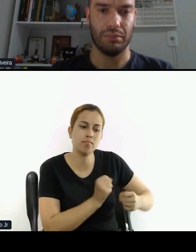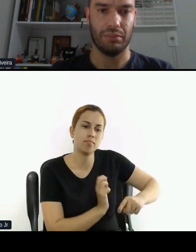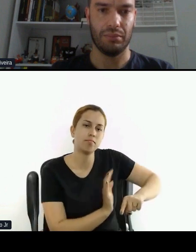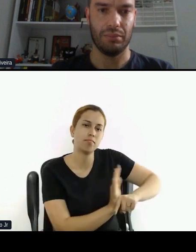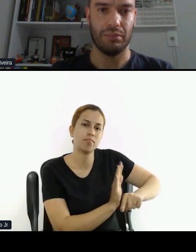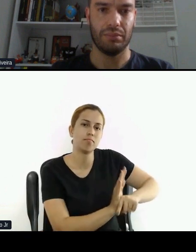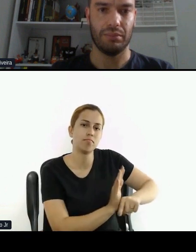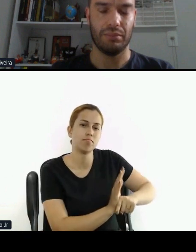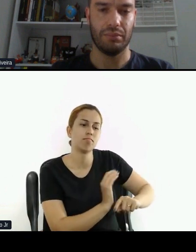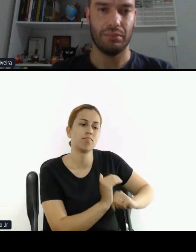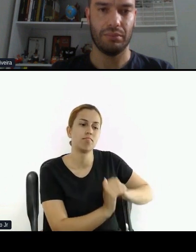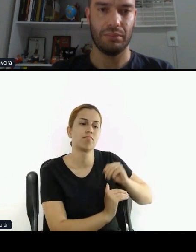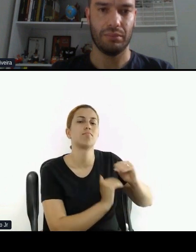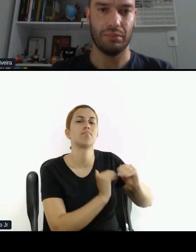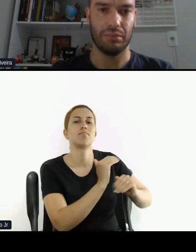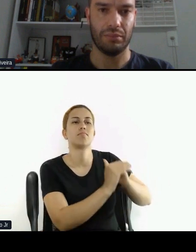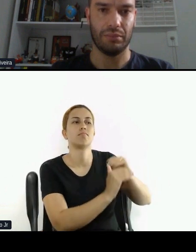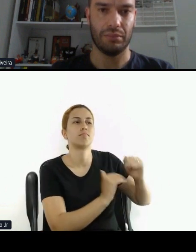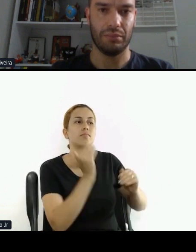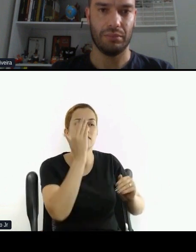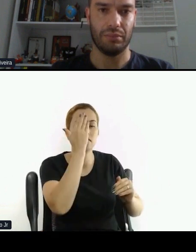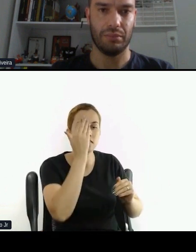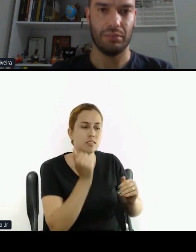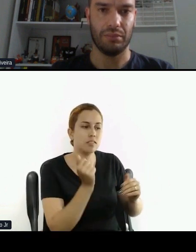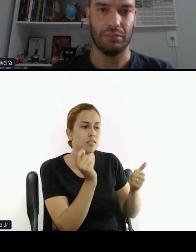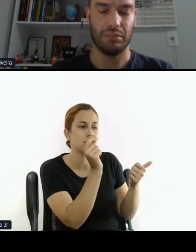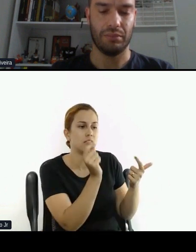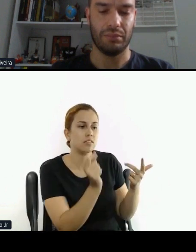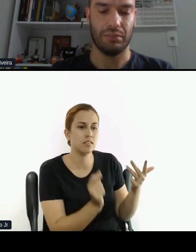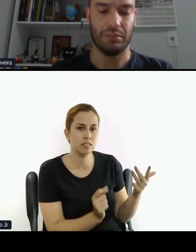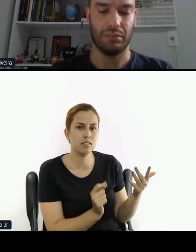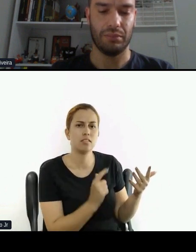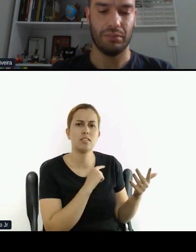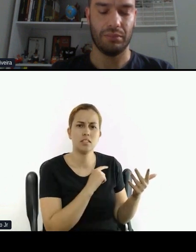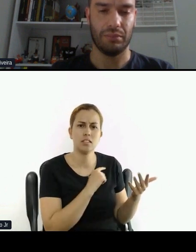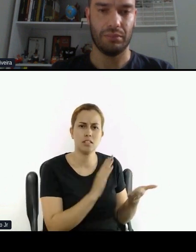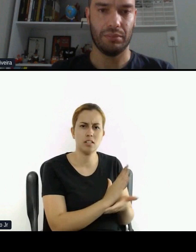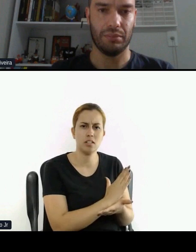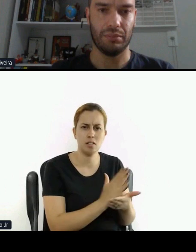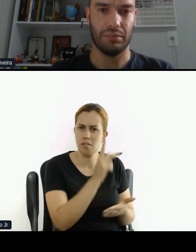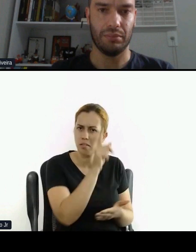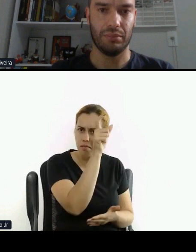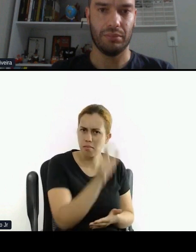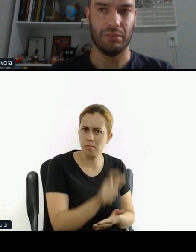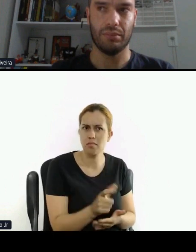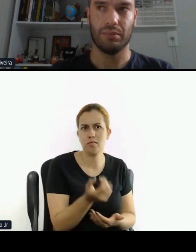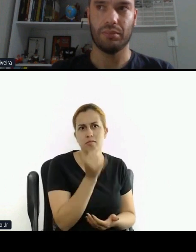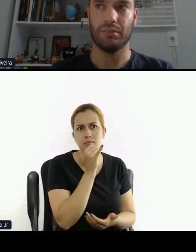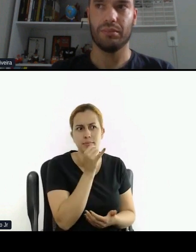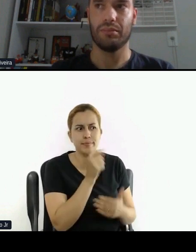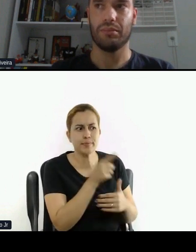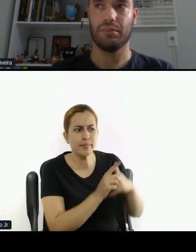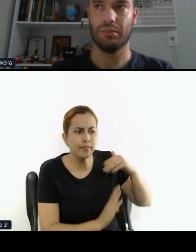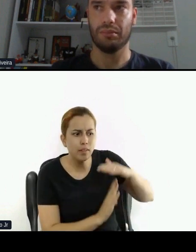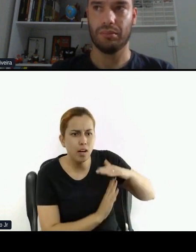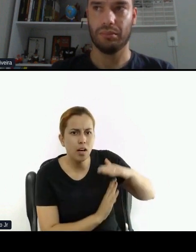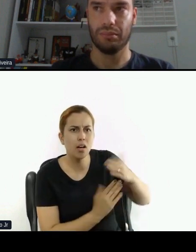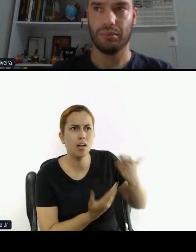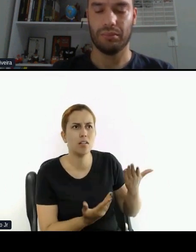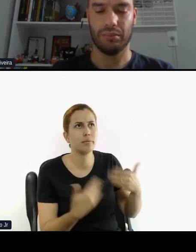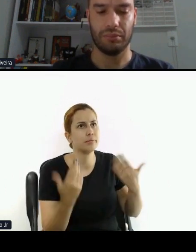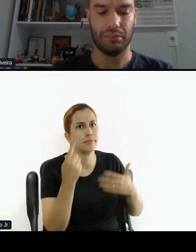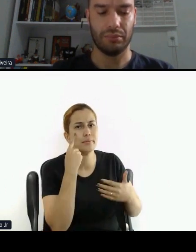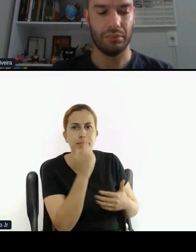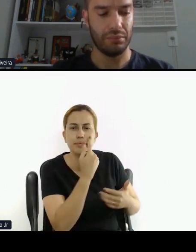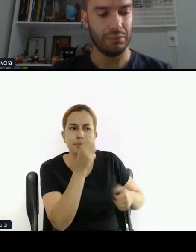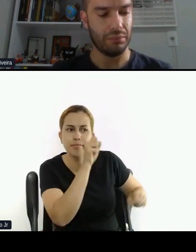desenvolvendo, né? A gente já sabe quais são os públicos, a gente tem algum tipo de pessoas, né, que tem um tipo de limitação física, uma deficiência visual, né?